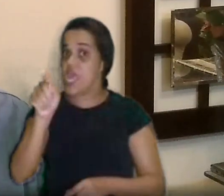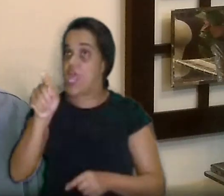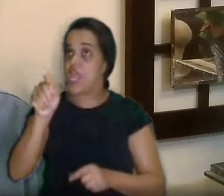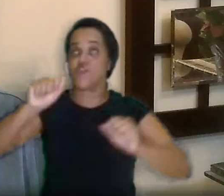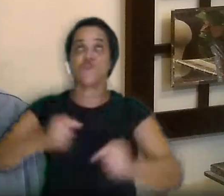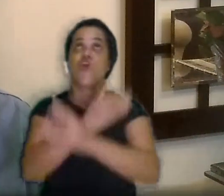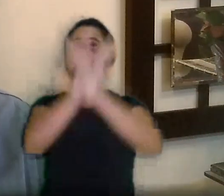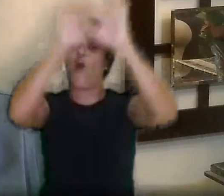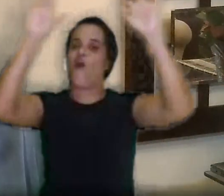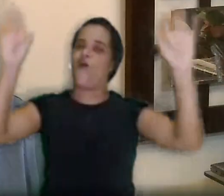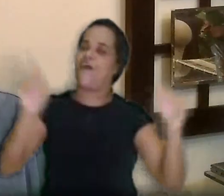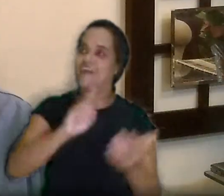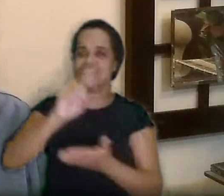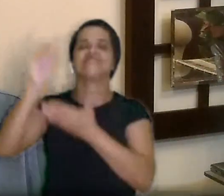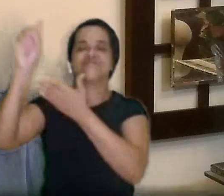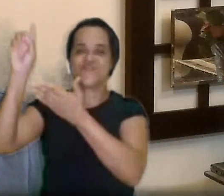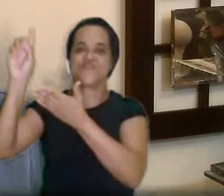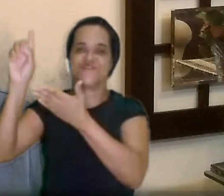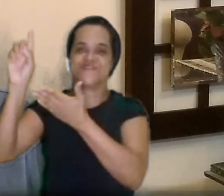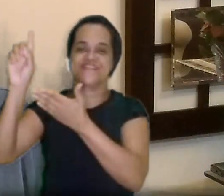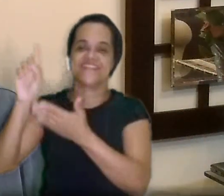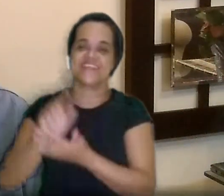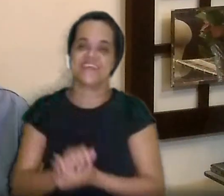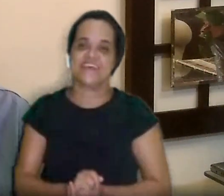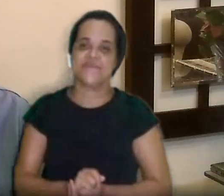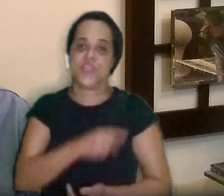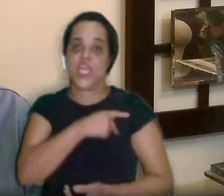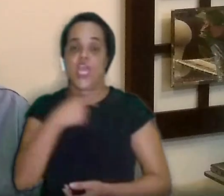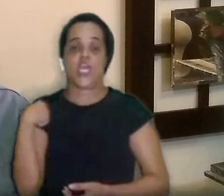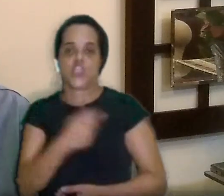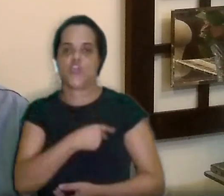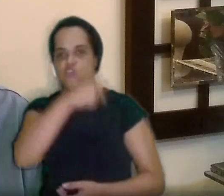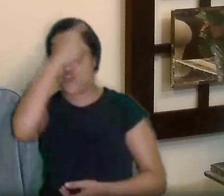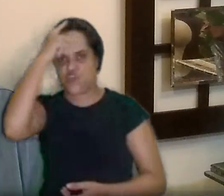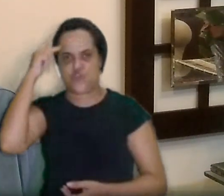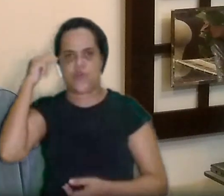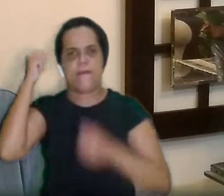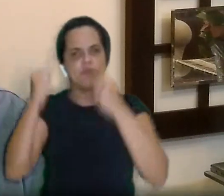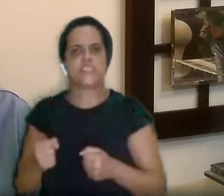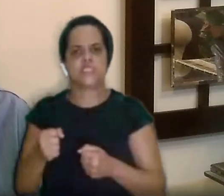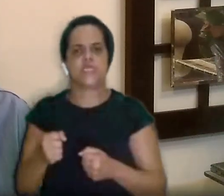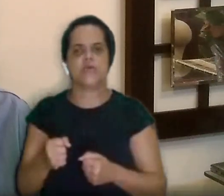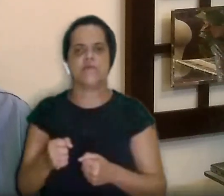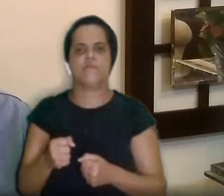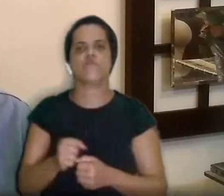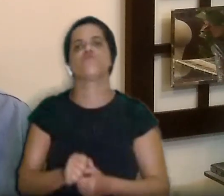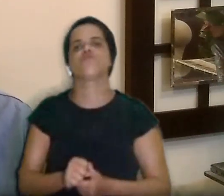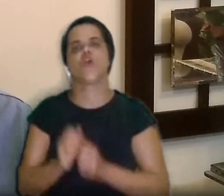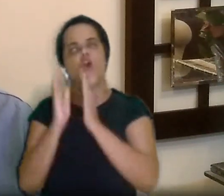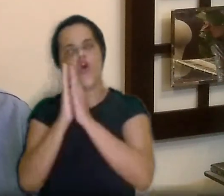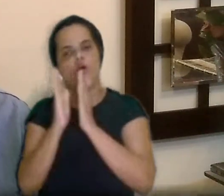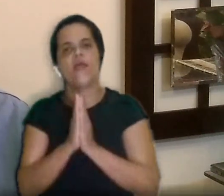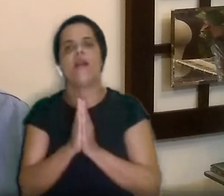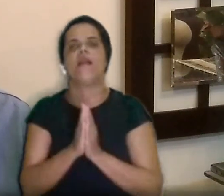Deus pela atuação do seu Espírito Santo em nós para abençoar outras vidas. Que possamos refletir sobre esse tema tão